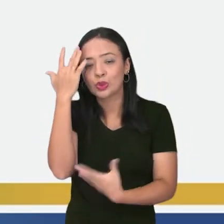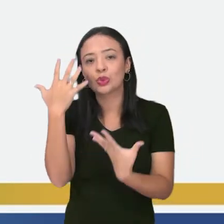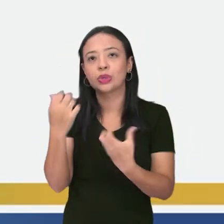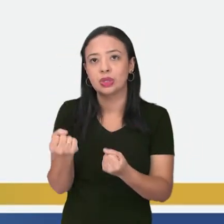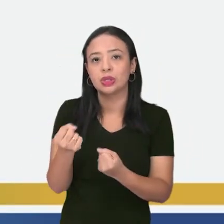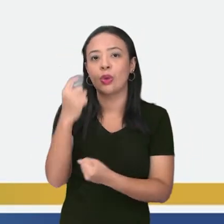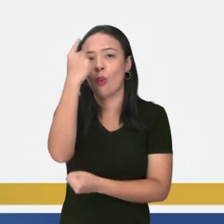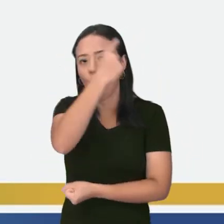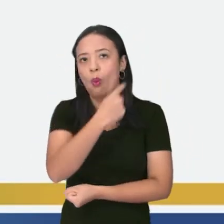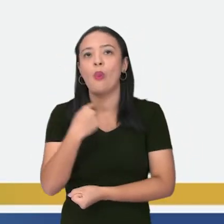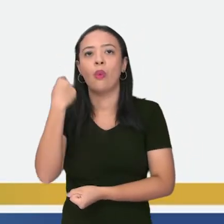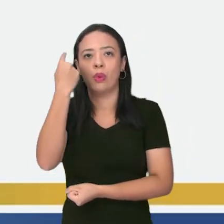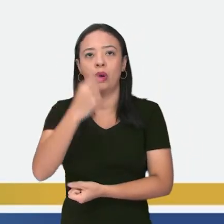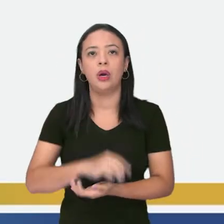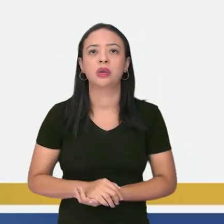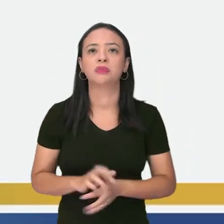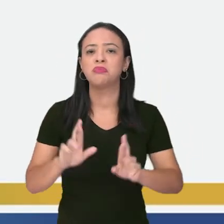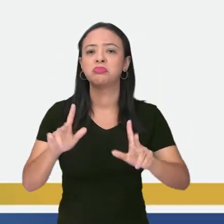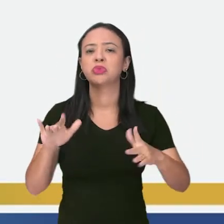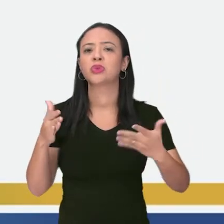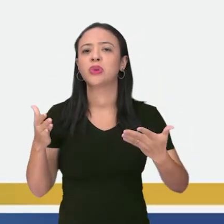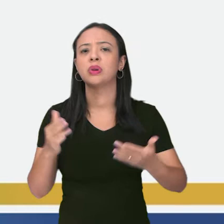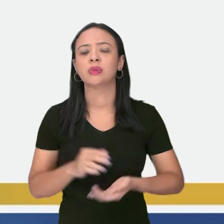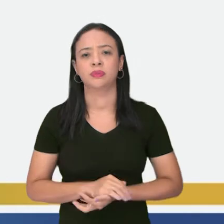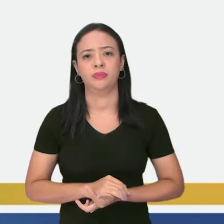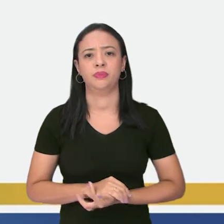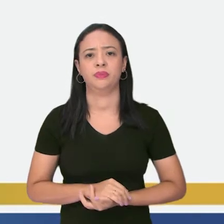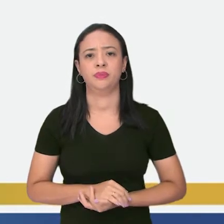diferença entre um e outro vai ser